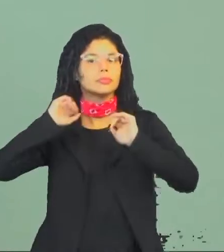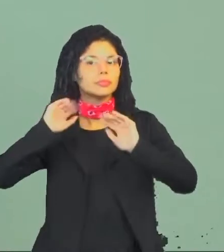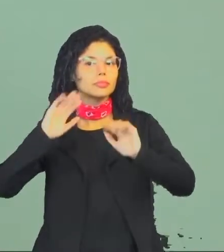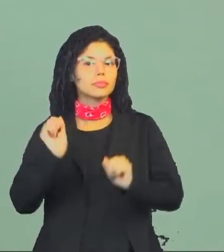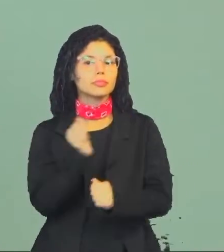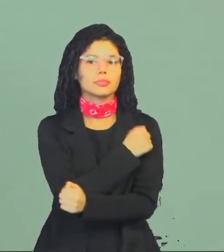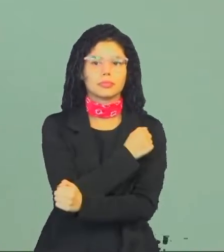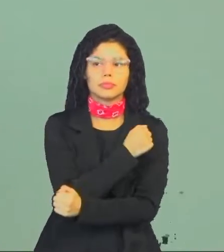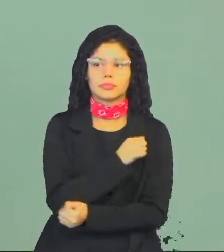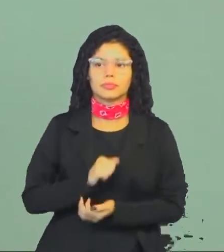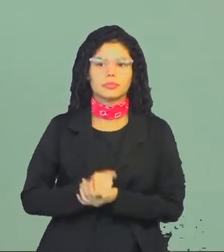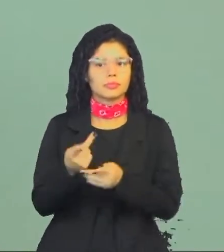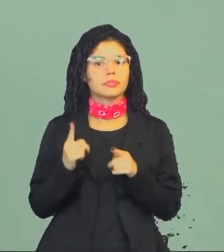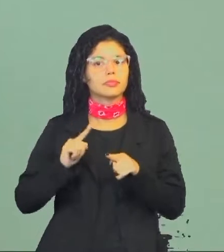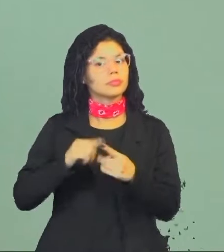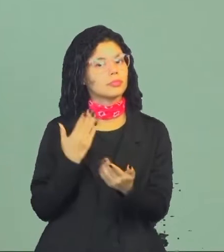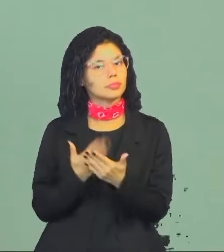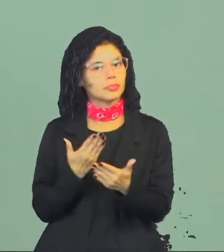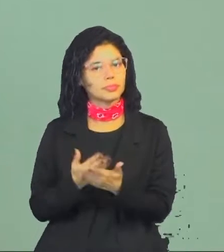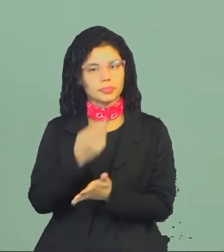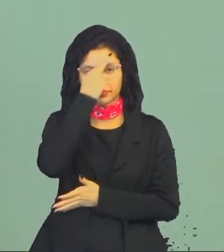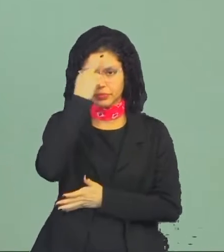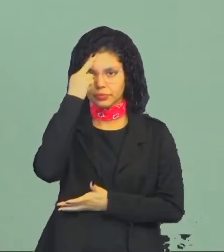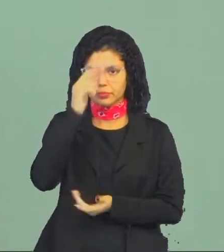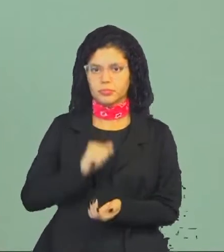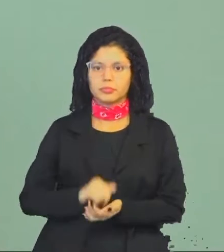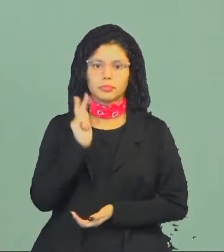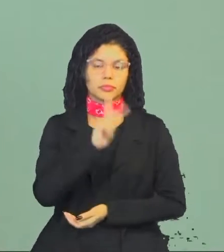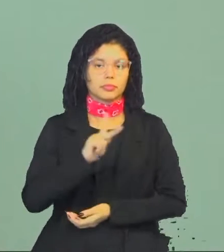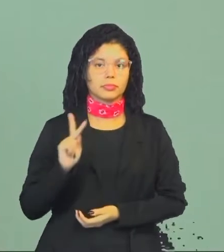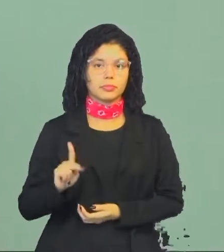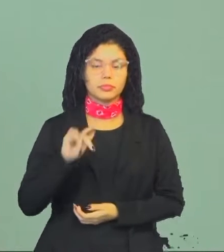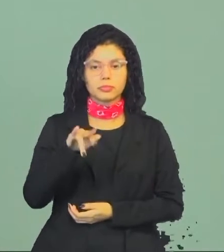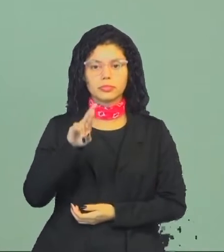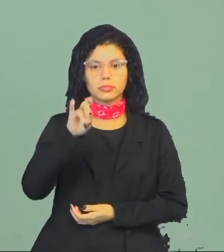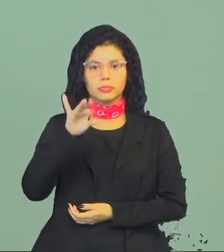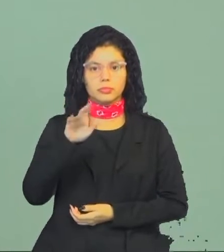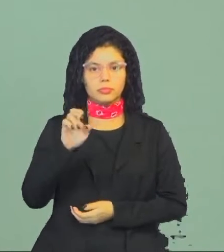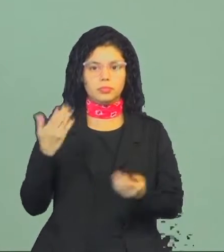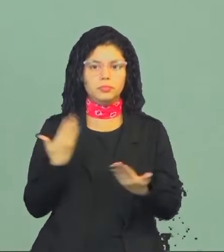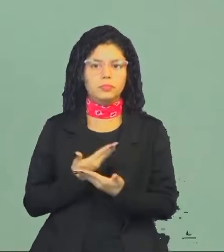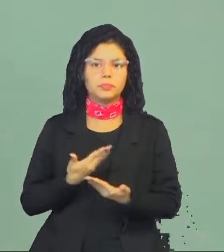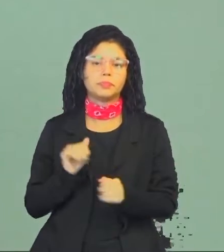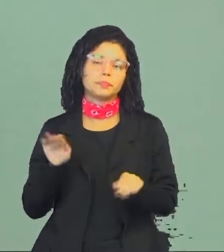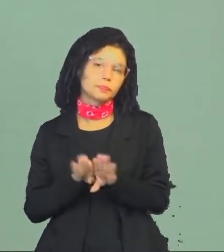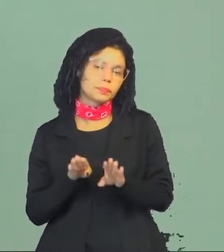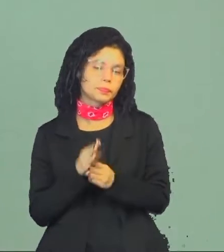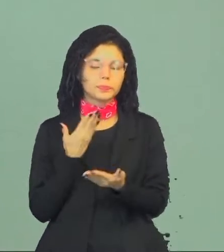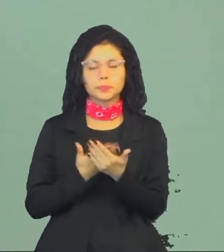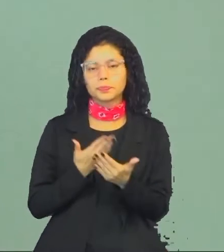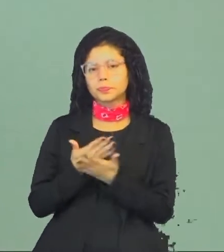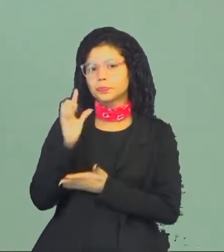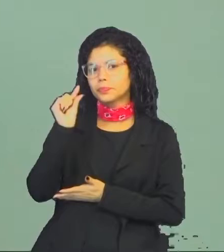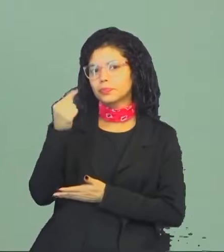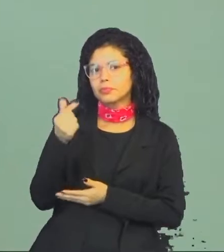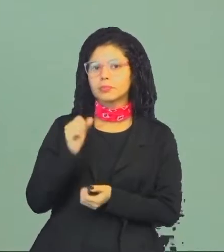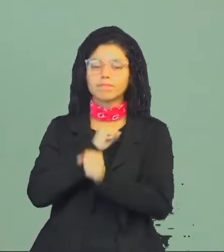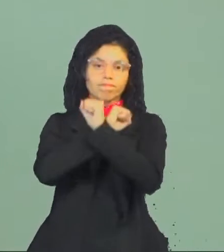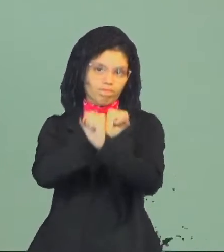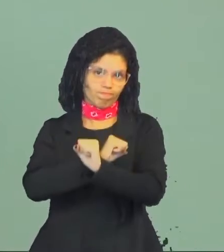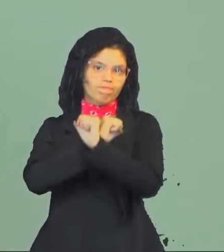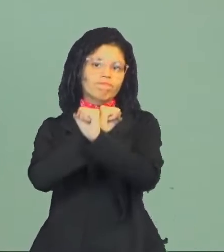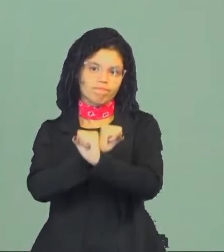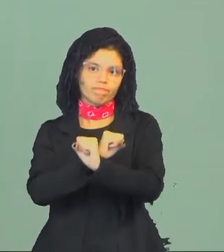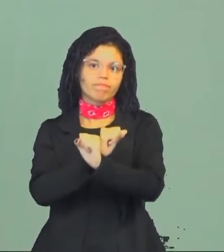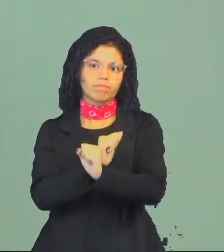Olá, alunos e alunos, bem-vindos a mais uma aula de História. Eu sou a professora Isabelle e na aula de hoje nós vamos estudar um pouco sobre escravidão